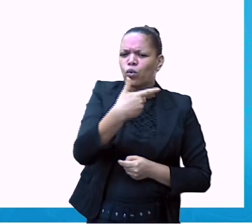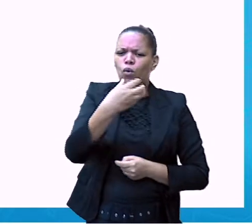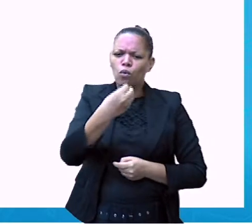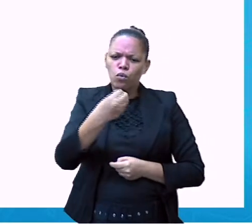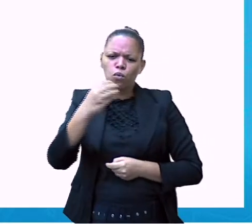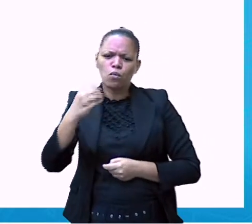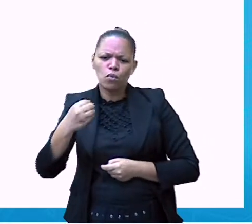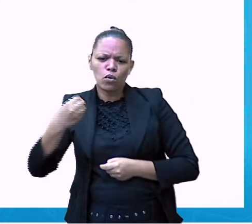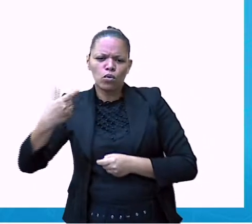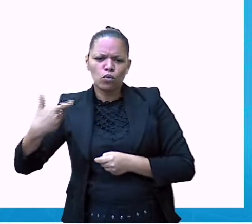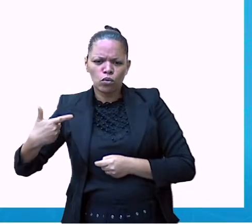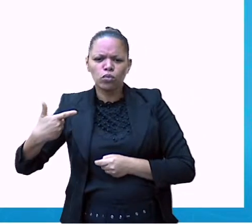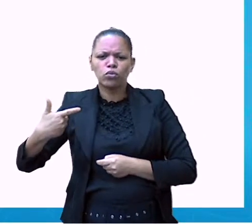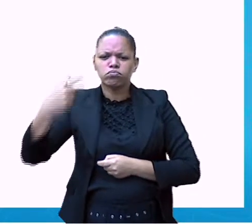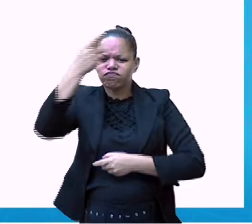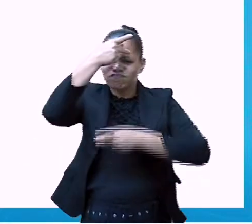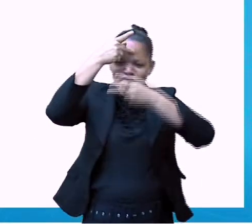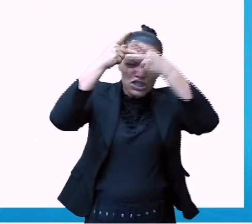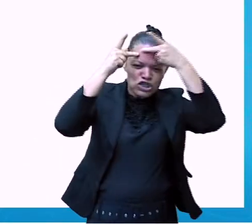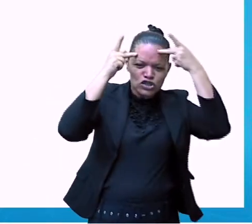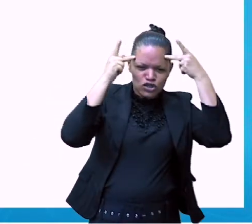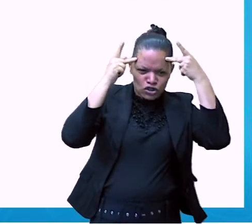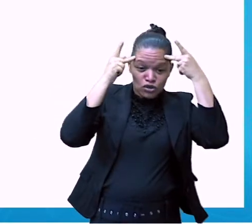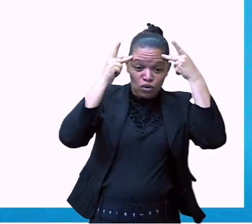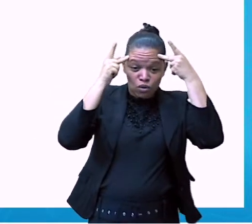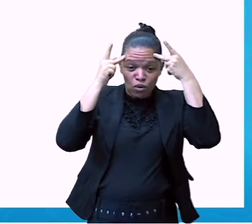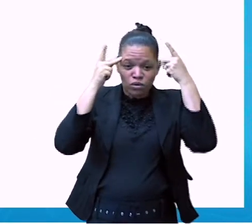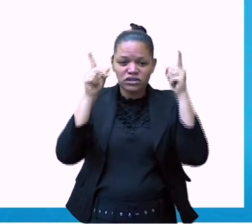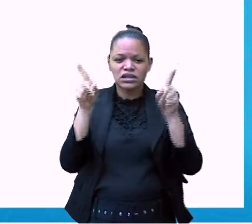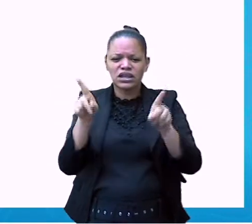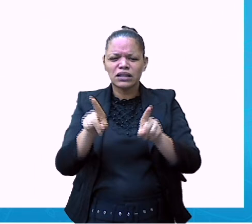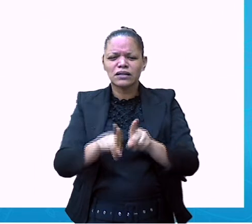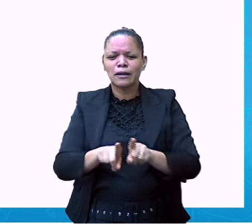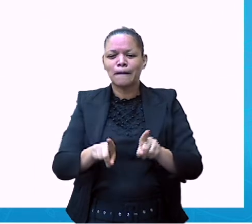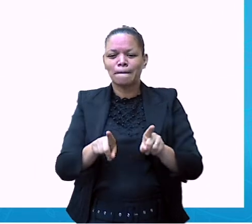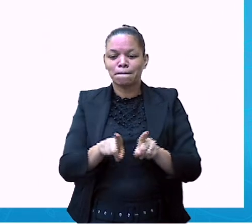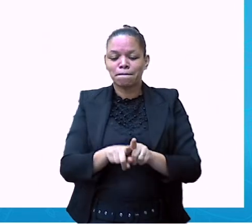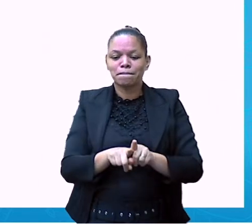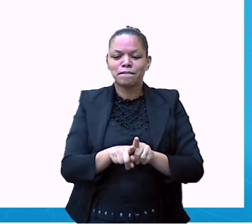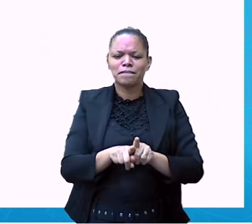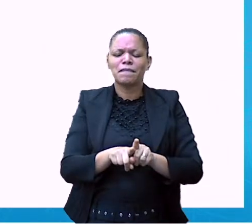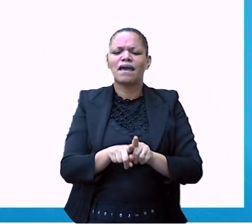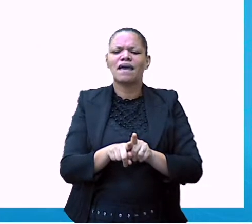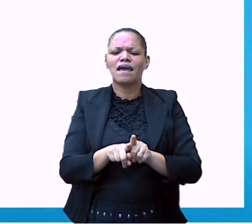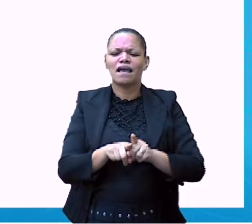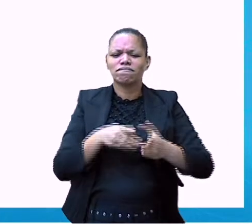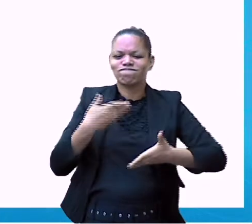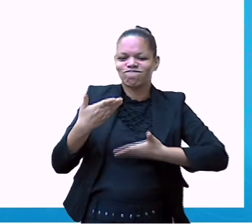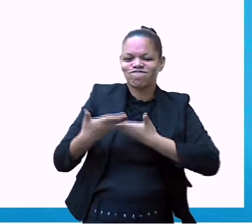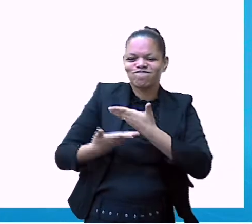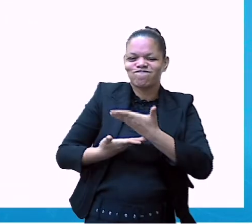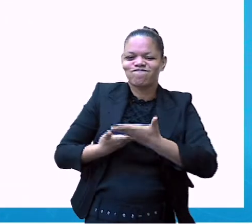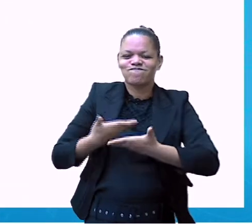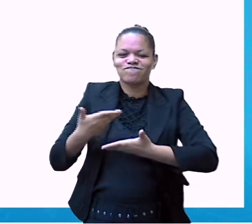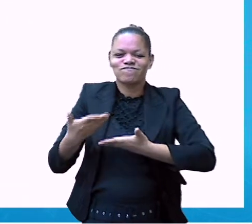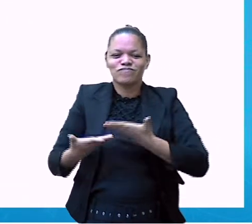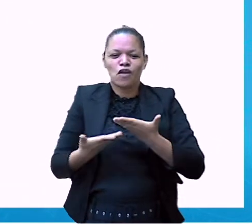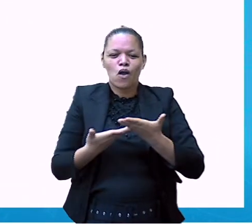WWF Brasil e o grupo HSBC. De acordo com o